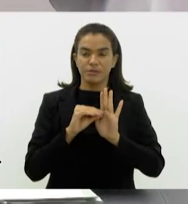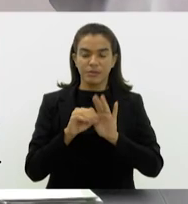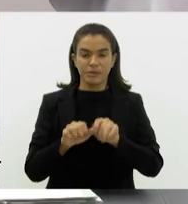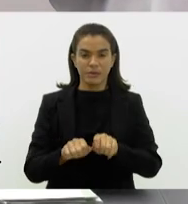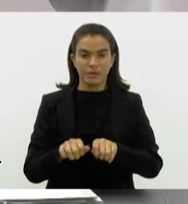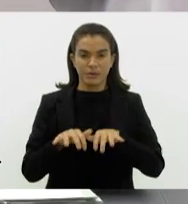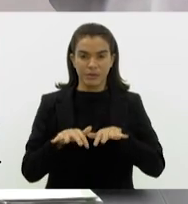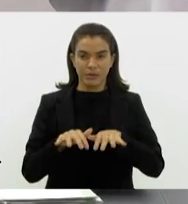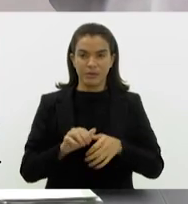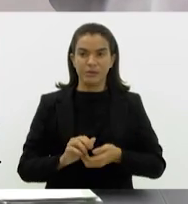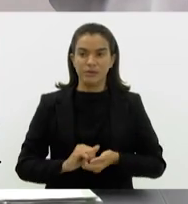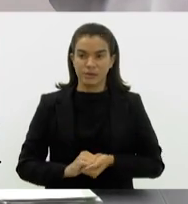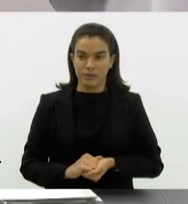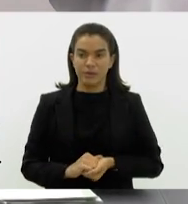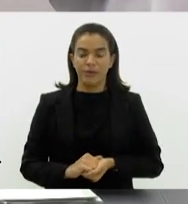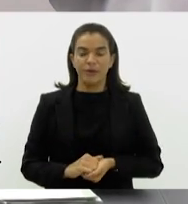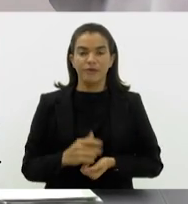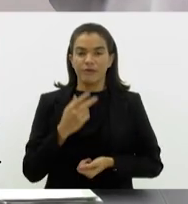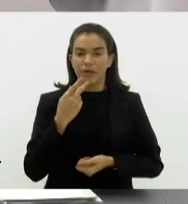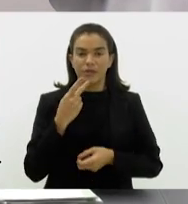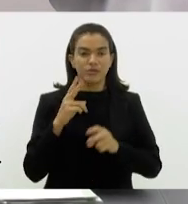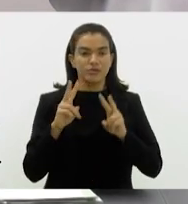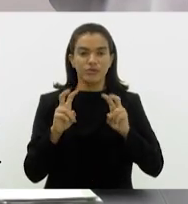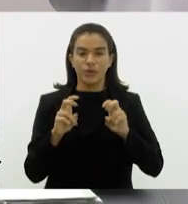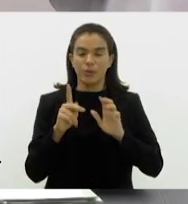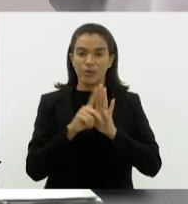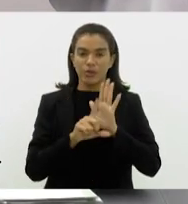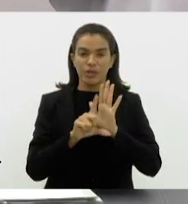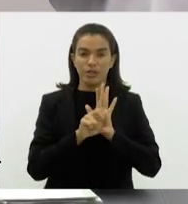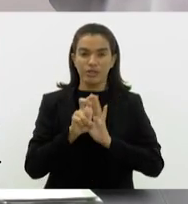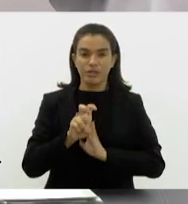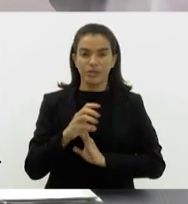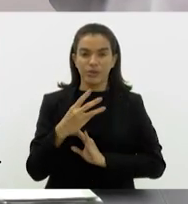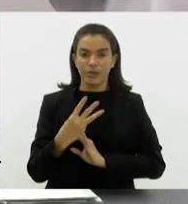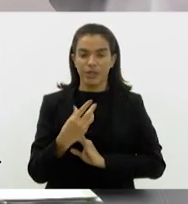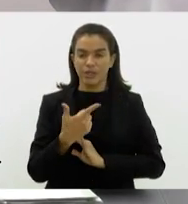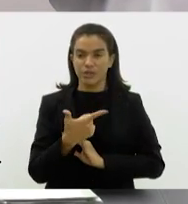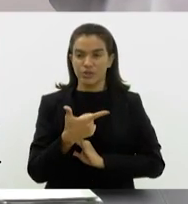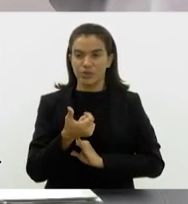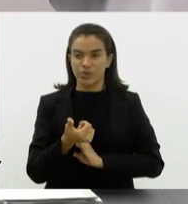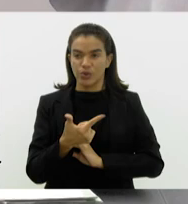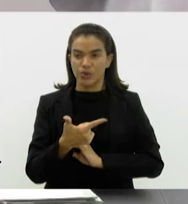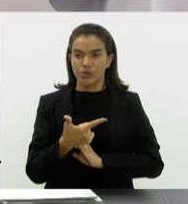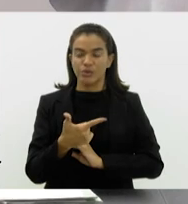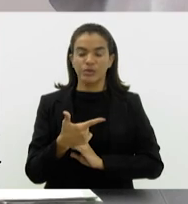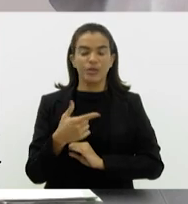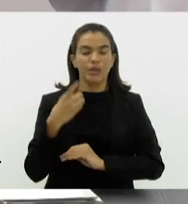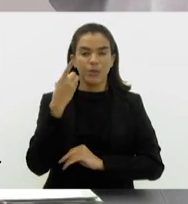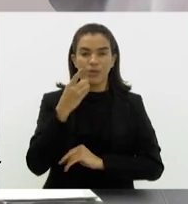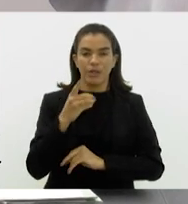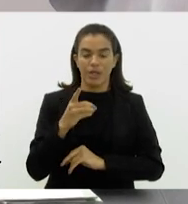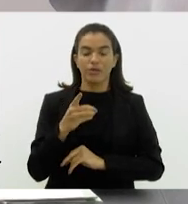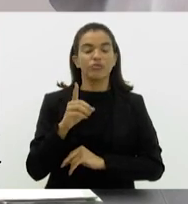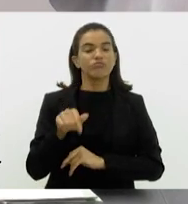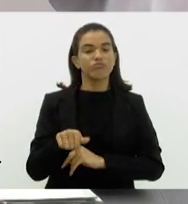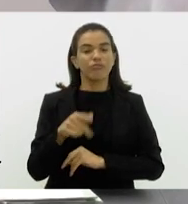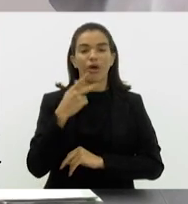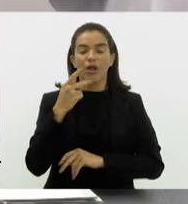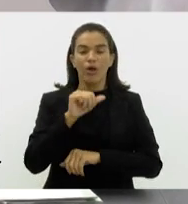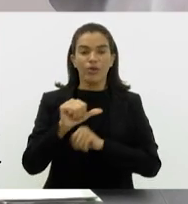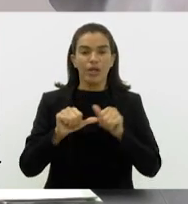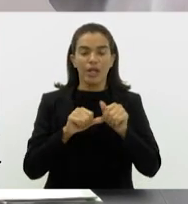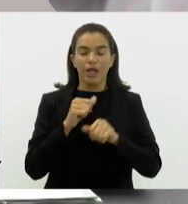plenário. Trata-se de emendas de plenário ao projeto de lei 5312 de 22, de autoria do deputado Rosenberg Reis, que altera a lei